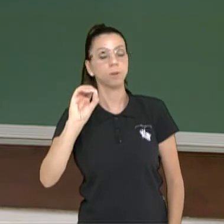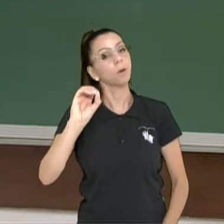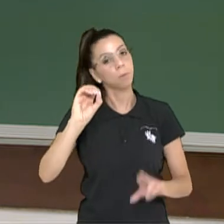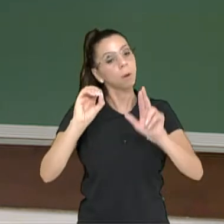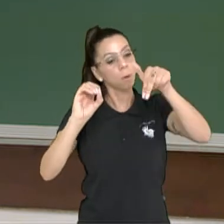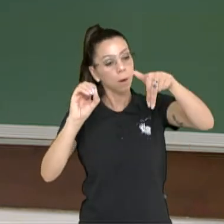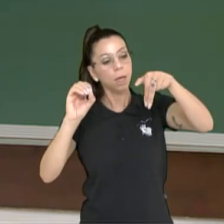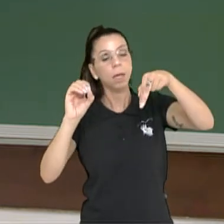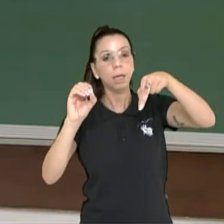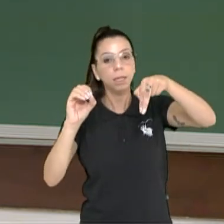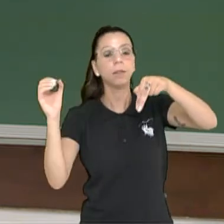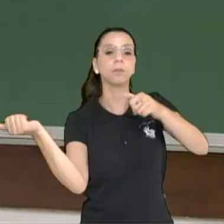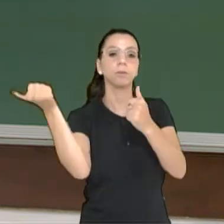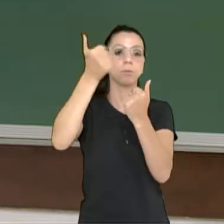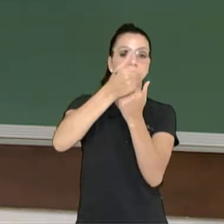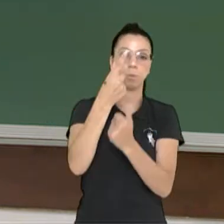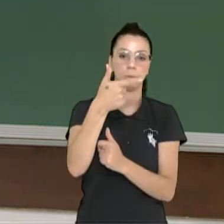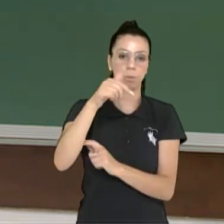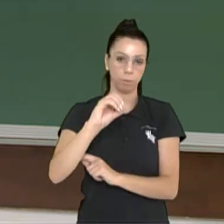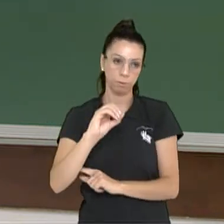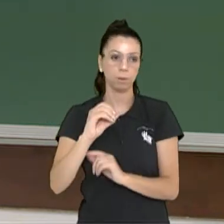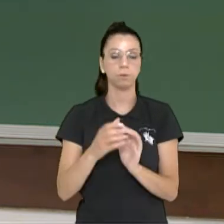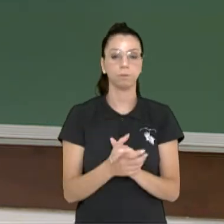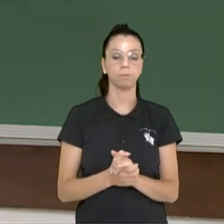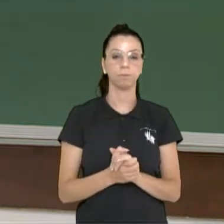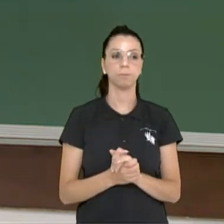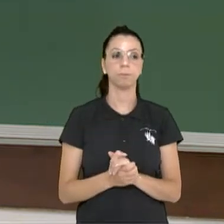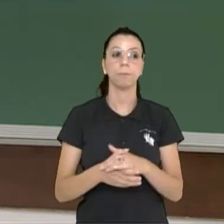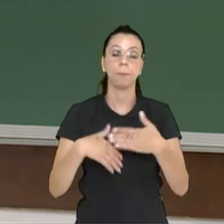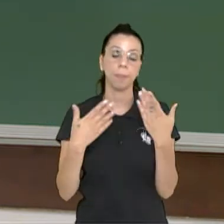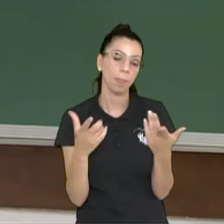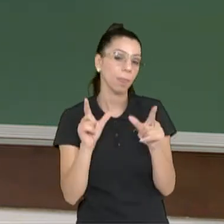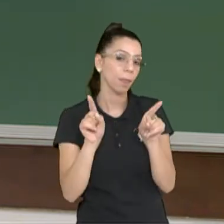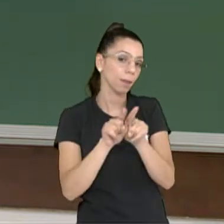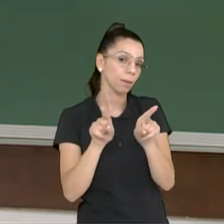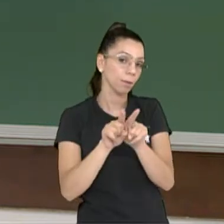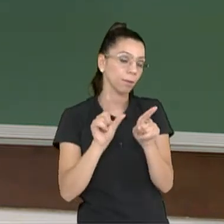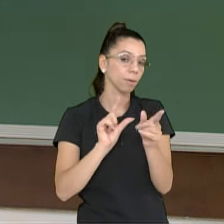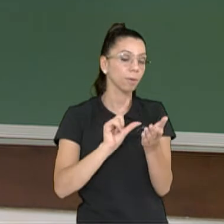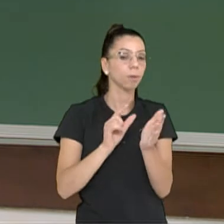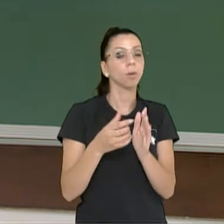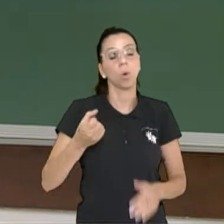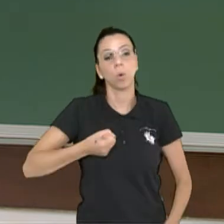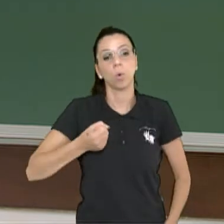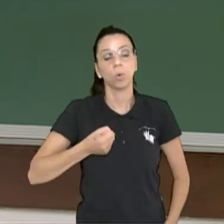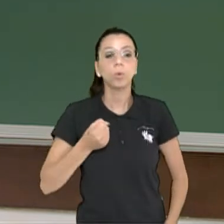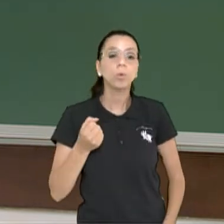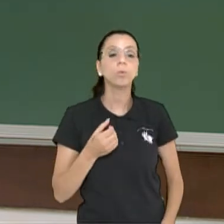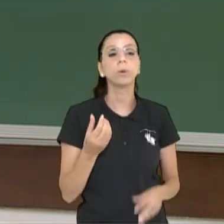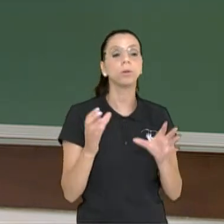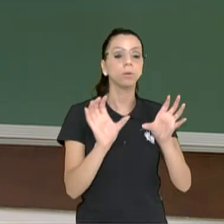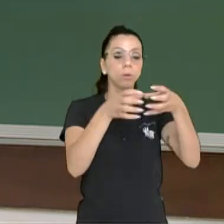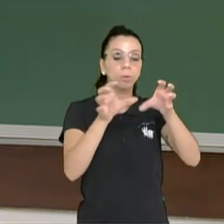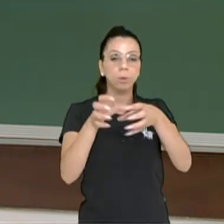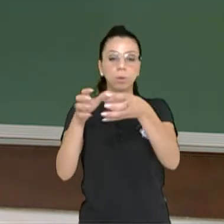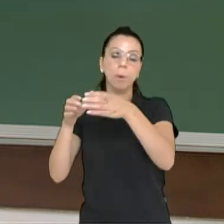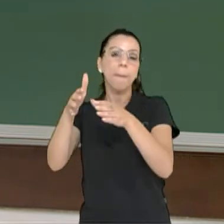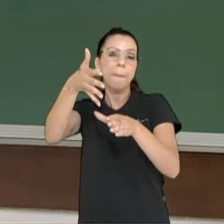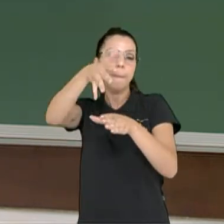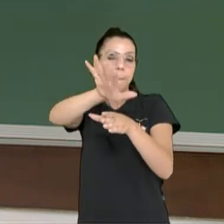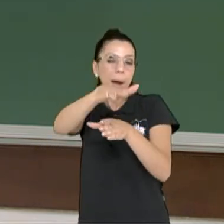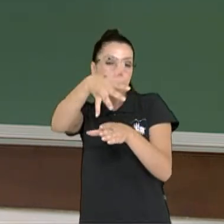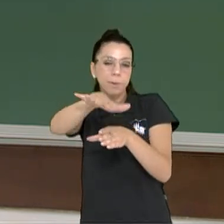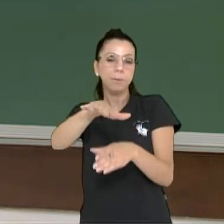por 20. Então, o número de amostras seria aproximadamente, o número dessa distribuição, né, de classes, seriam